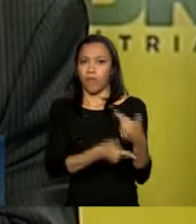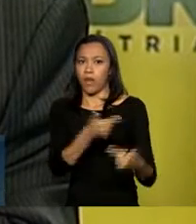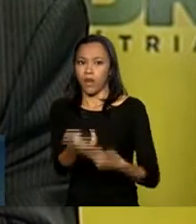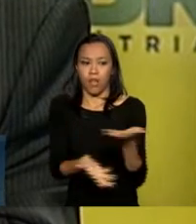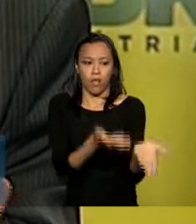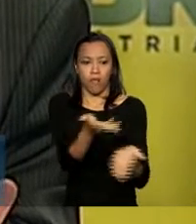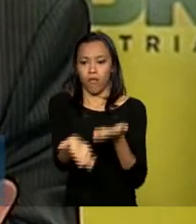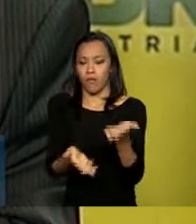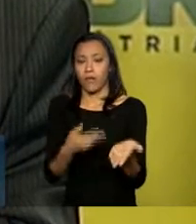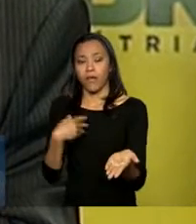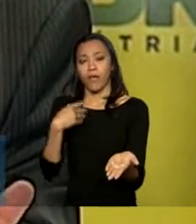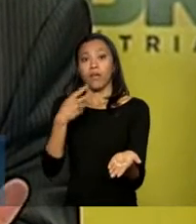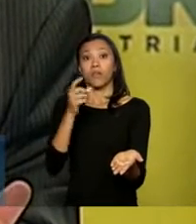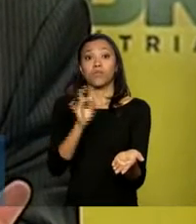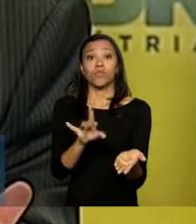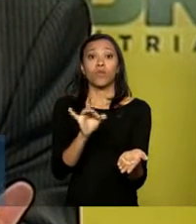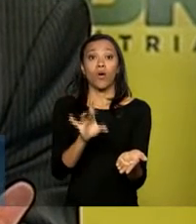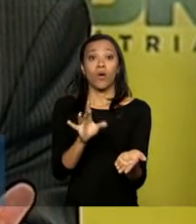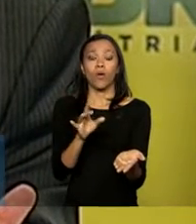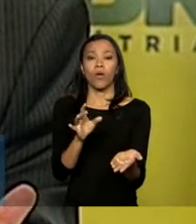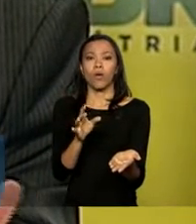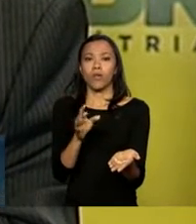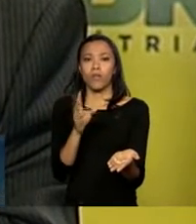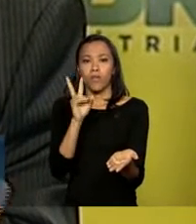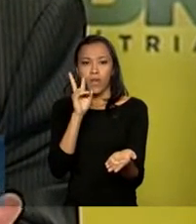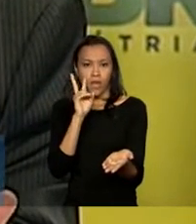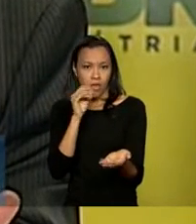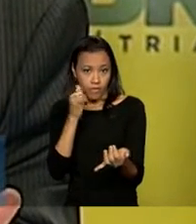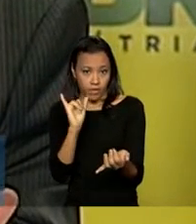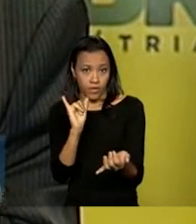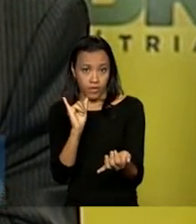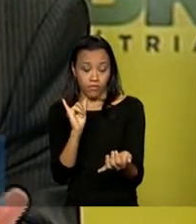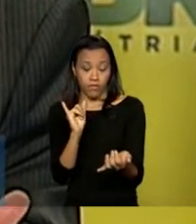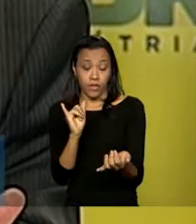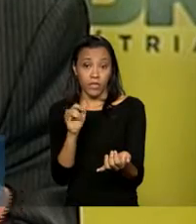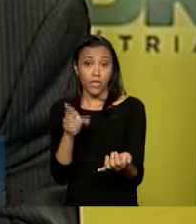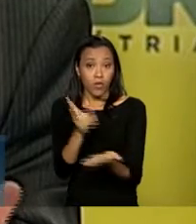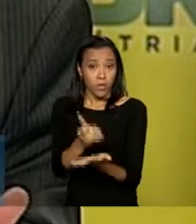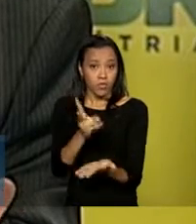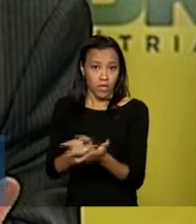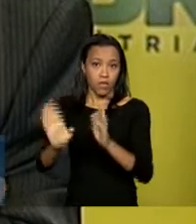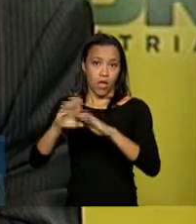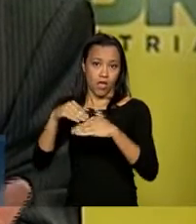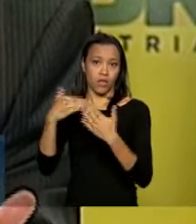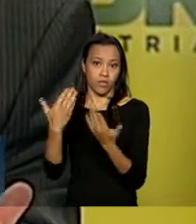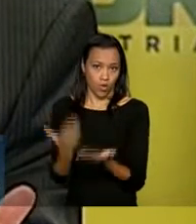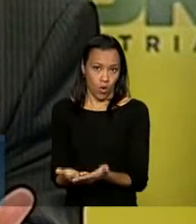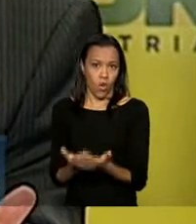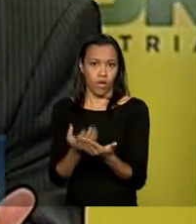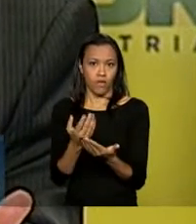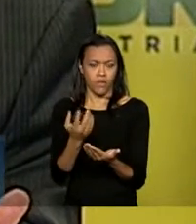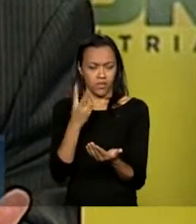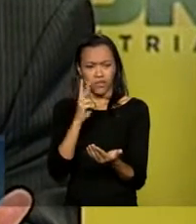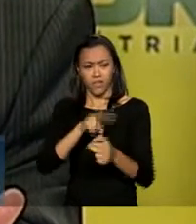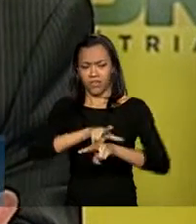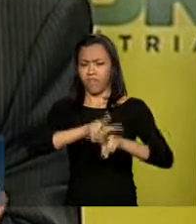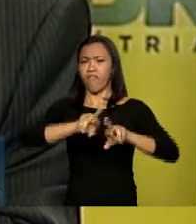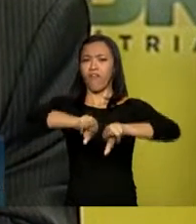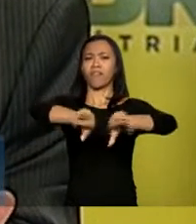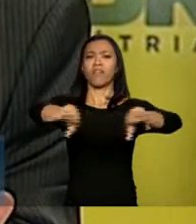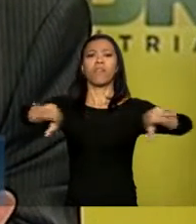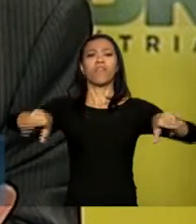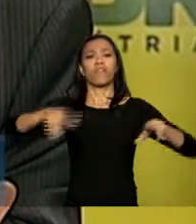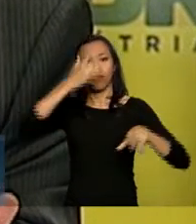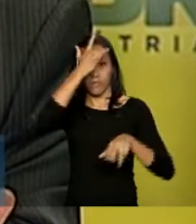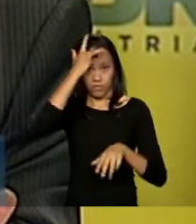Ela evita que você só veja pouco tipo de gente diferente e ela, ao mesmo tempo, permite que você veja muita gente diferente. E uma